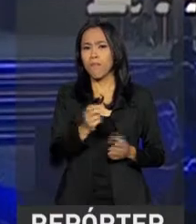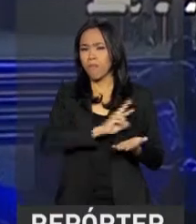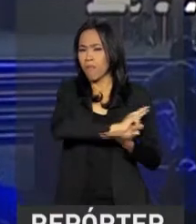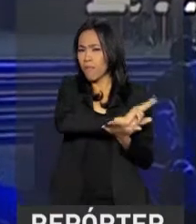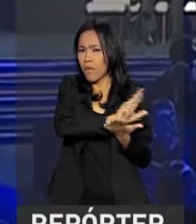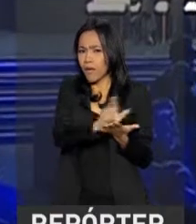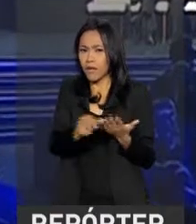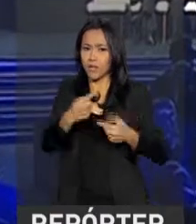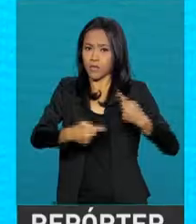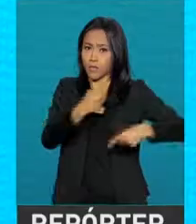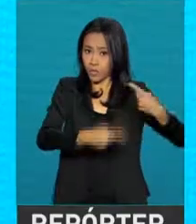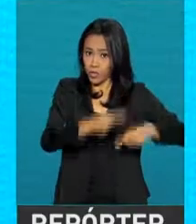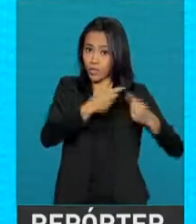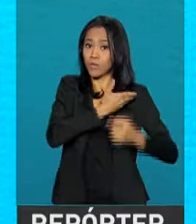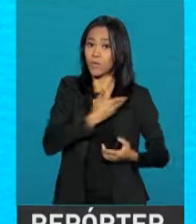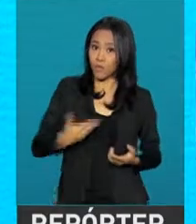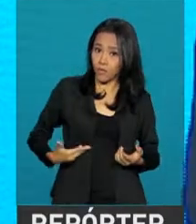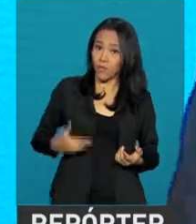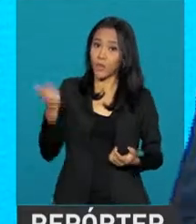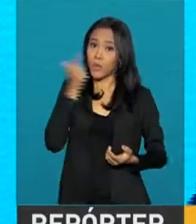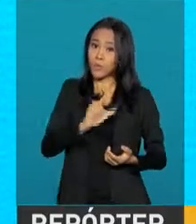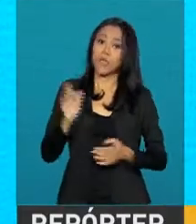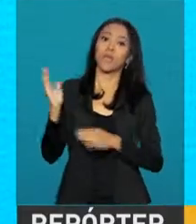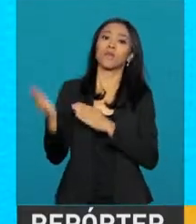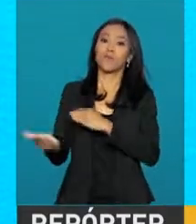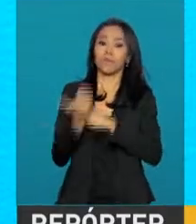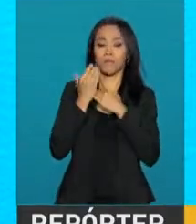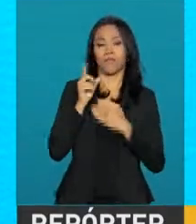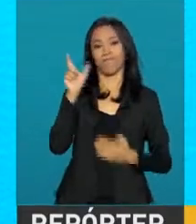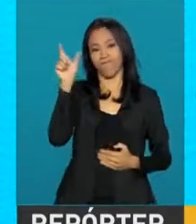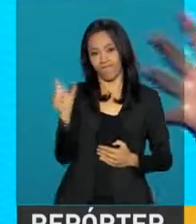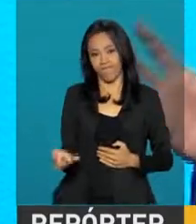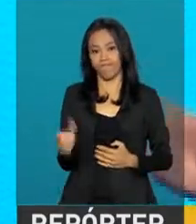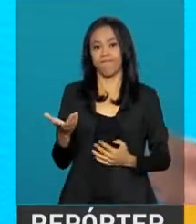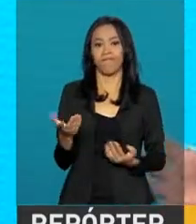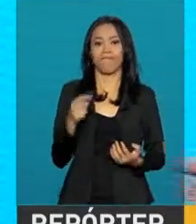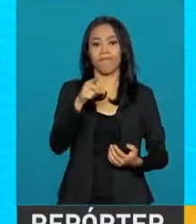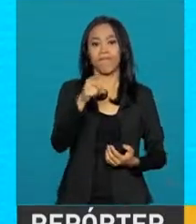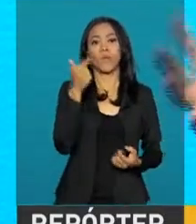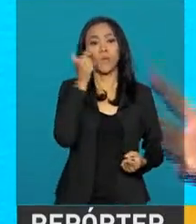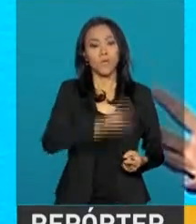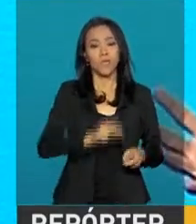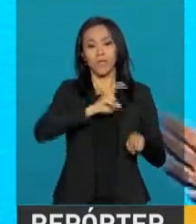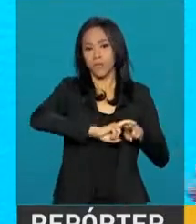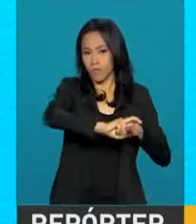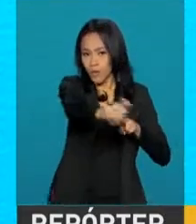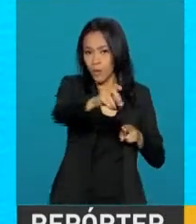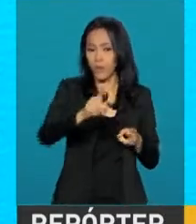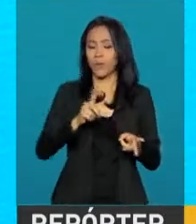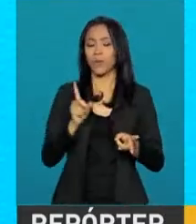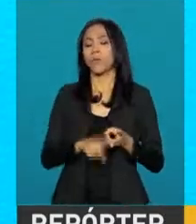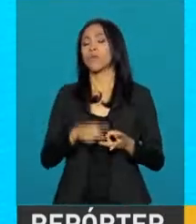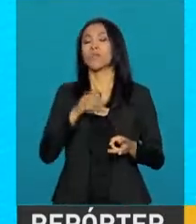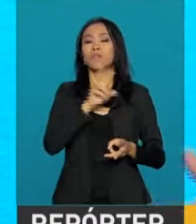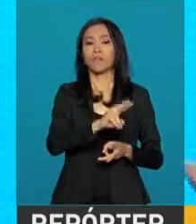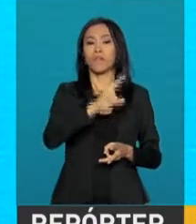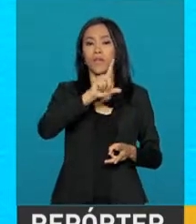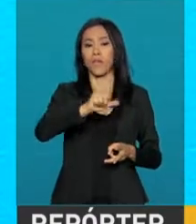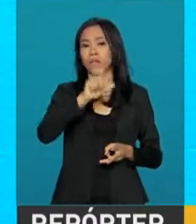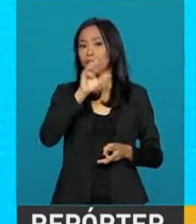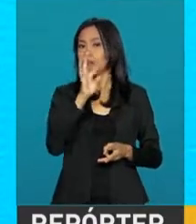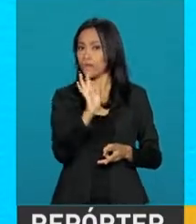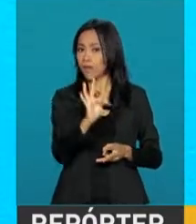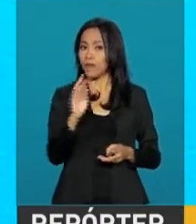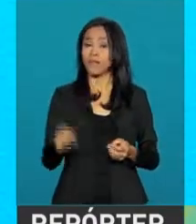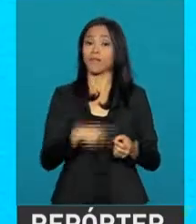do governo federal saímos com grandes operações de metrôs de vlts mas também de operações